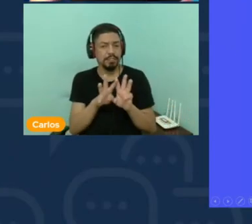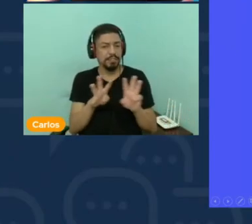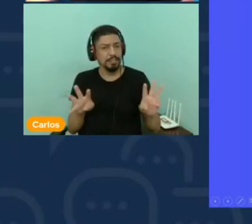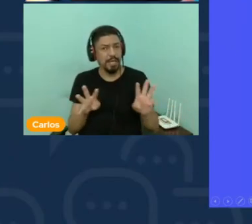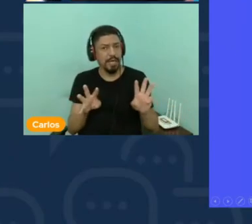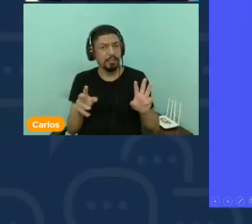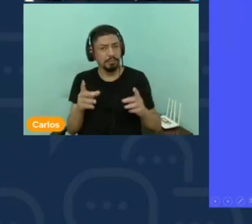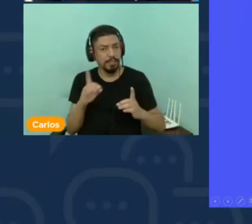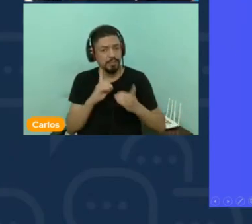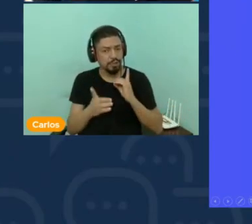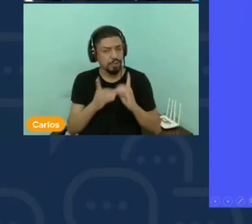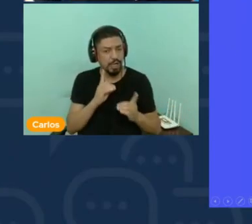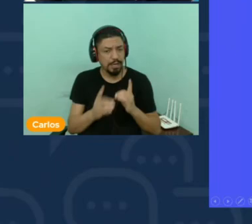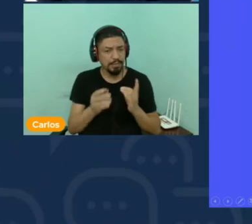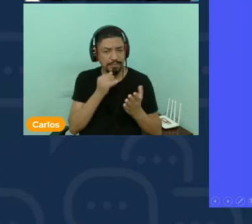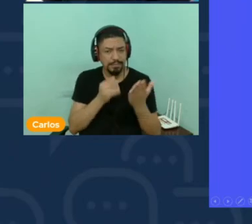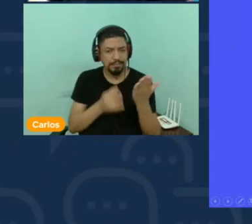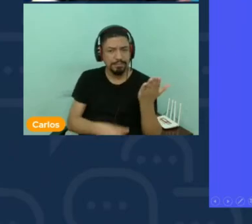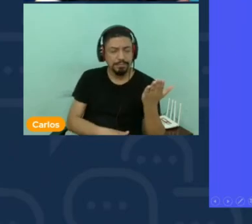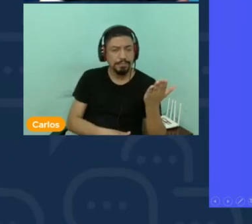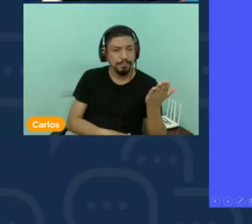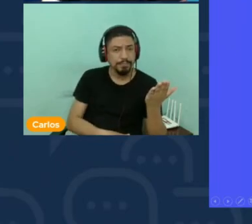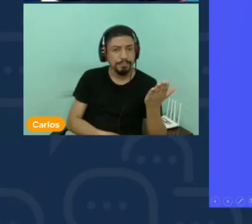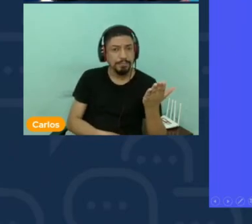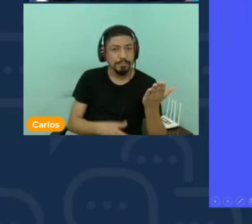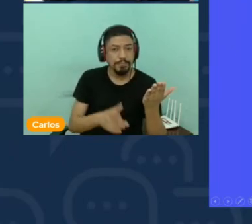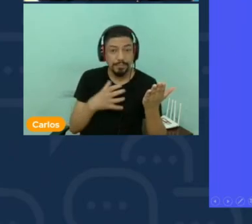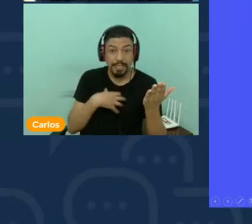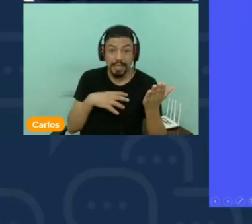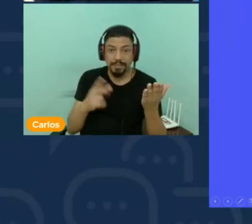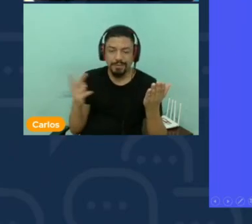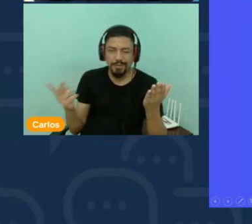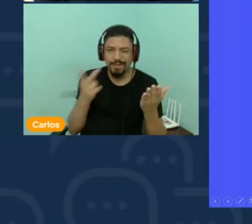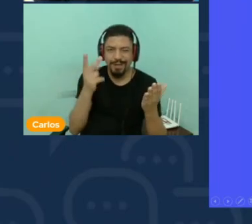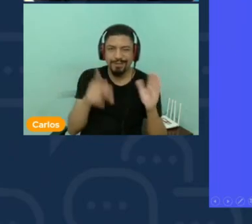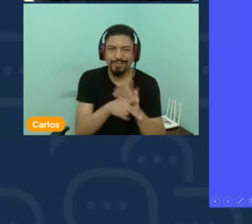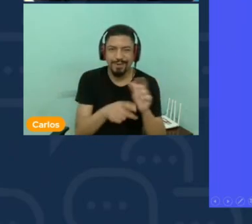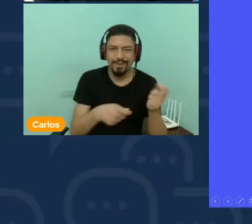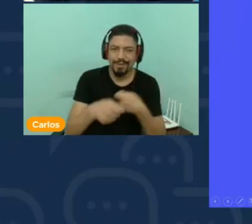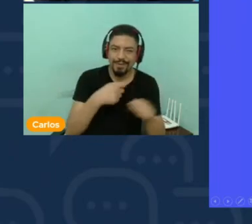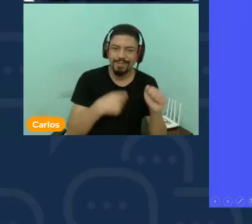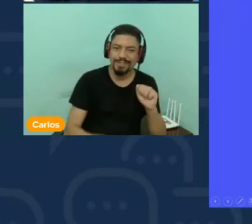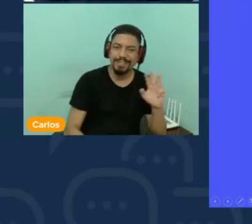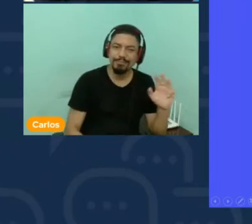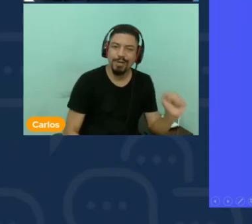mais dinâmicos, por exemplo. É aí que está o valor realmente aí do negócio.